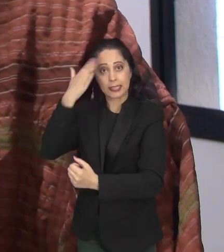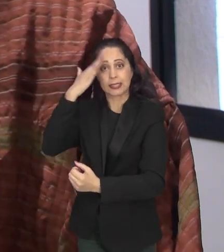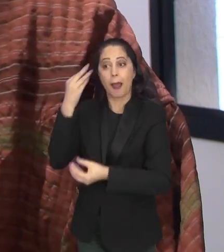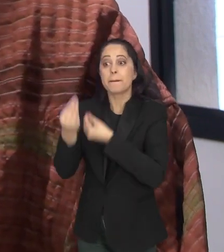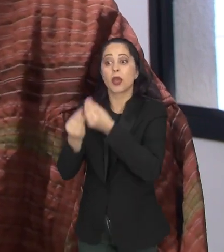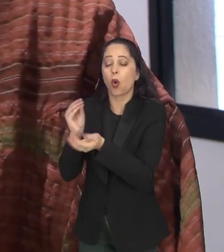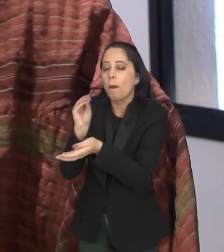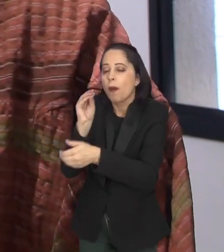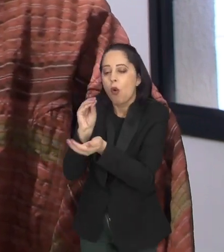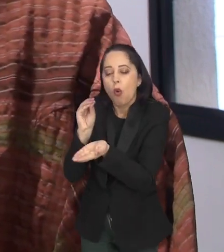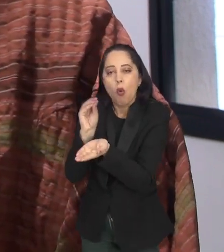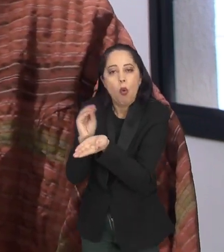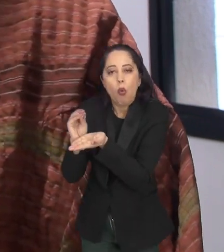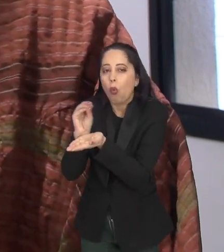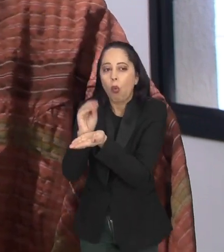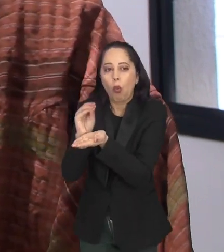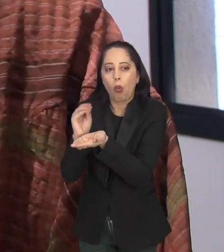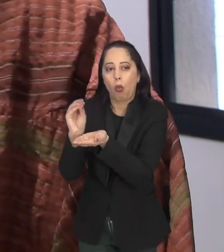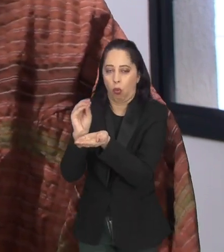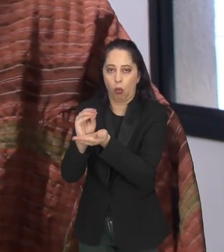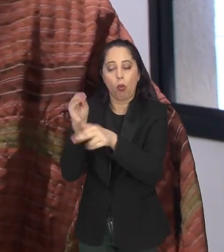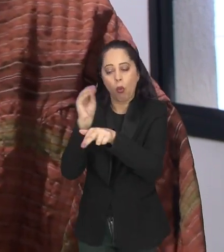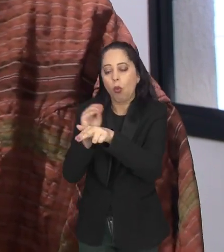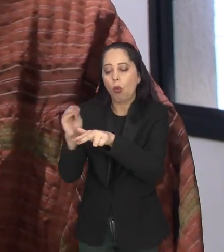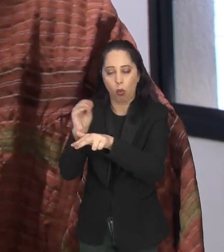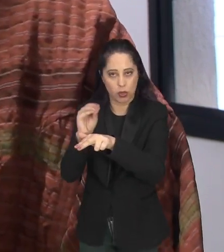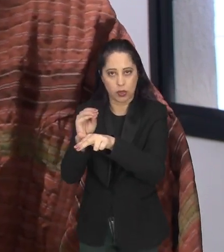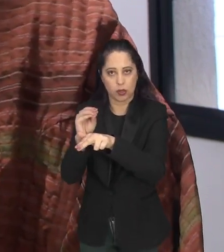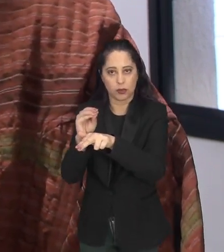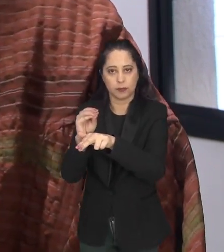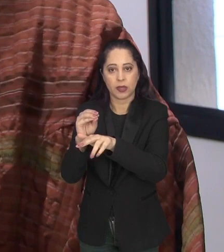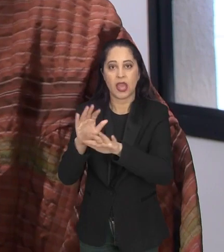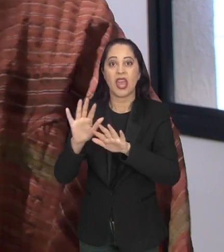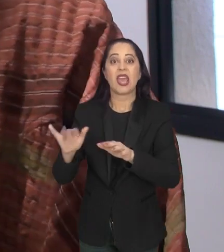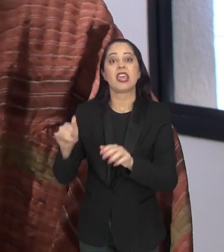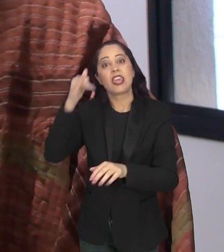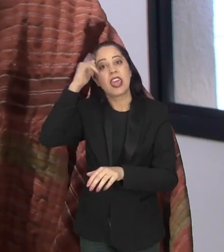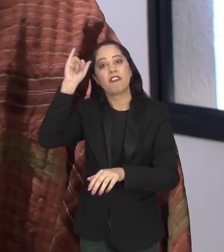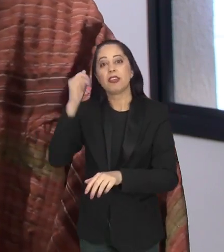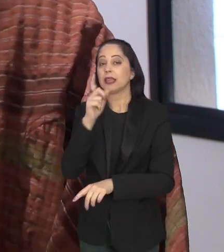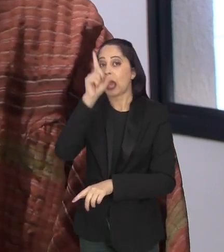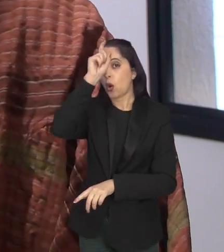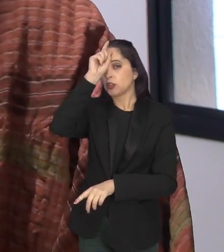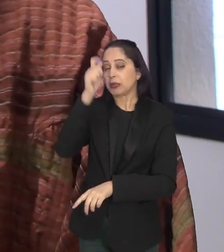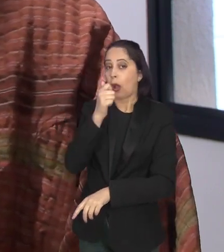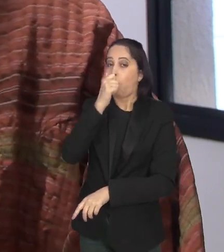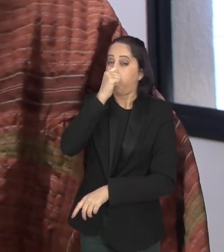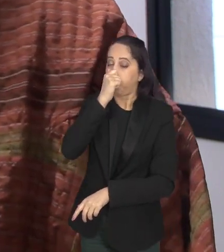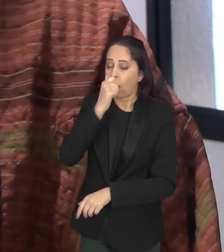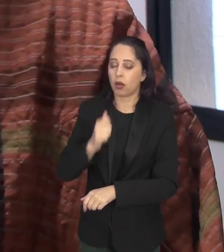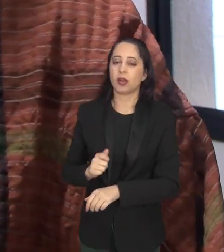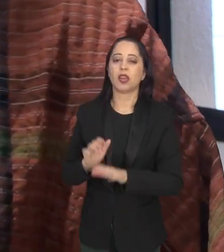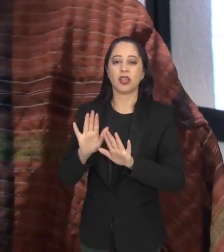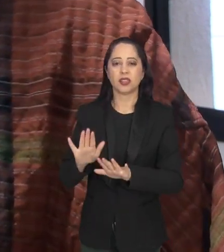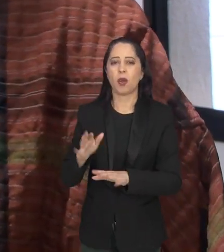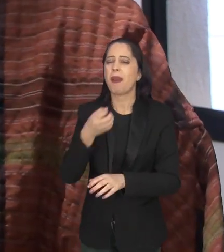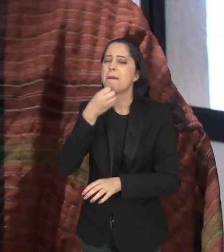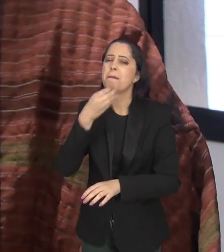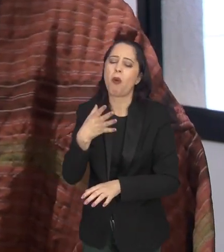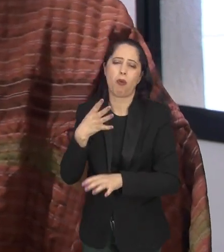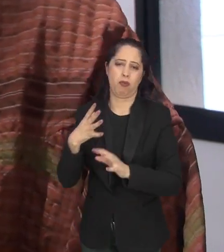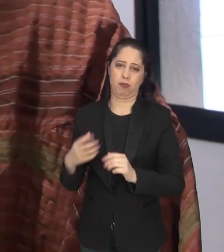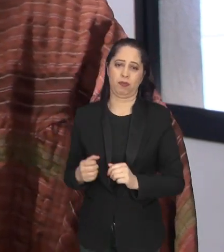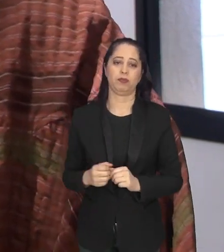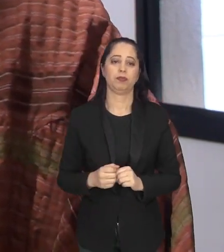cuidar dessa pessoa, desse familiar seu. Então, acho que é uma coisa, e vai desocupar leito de hospital também. Então, é uma coisa que vai